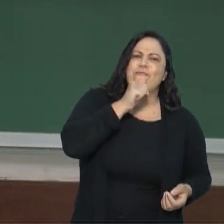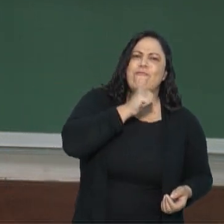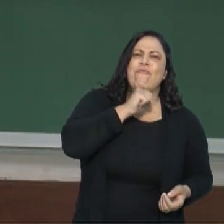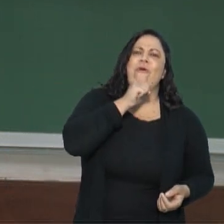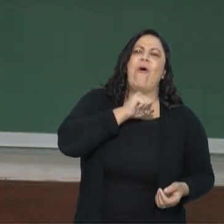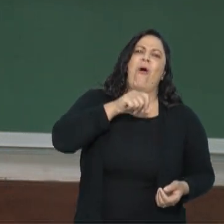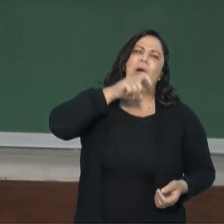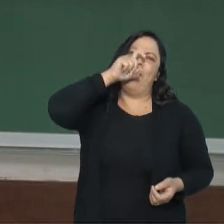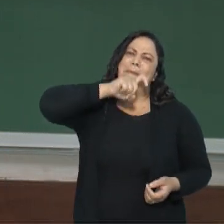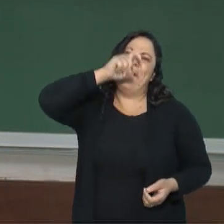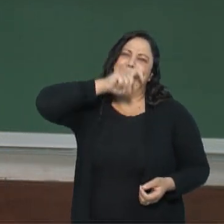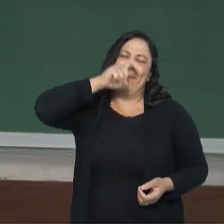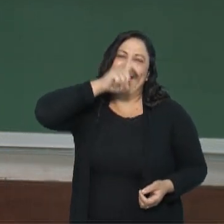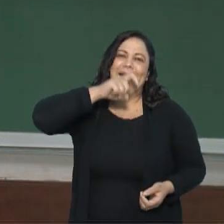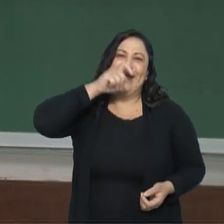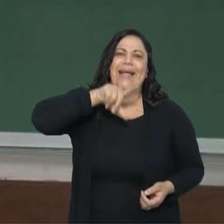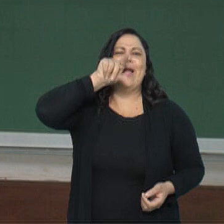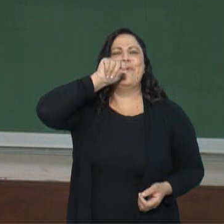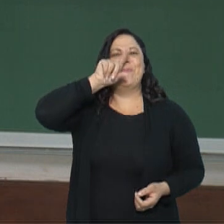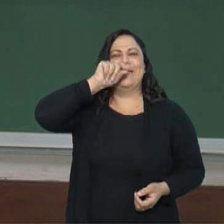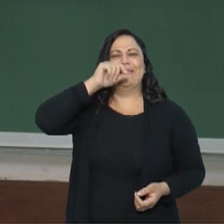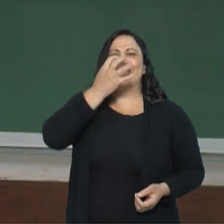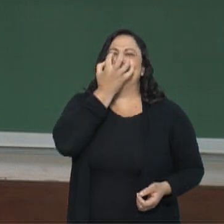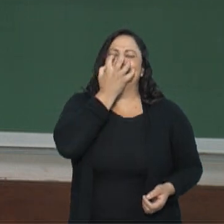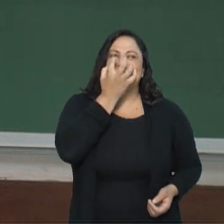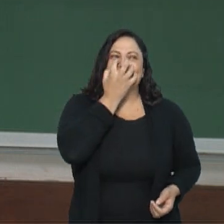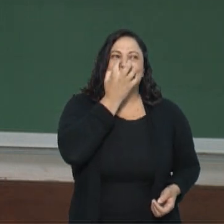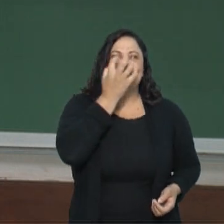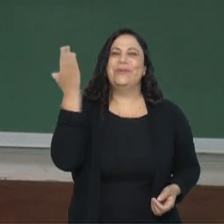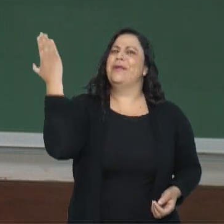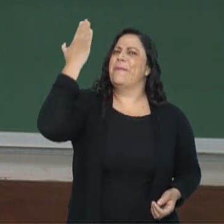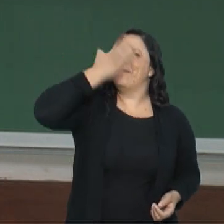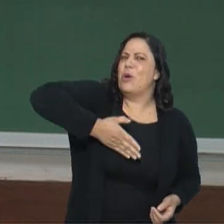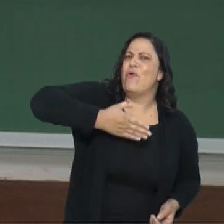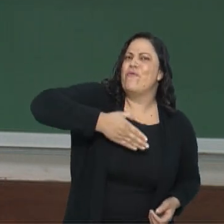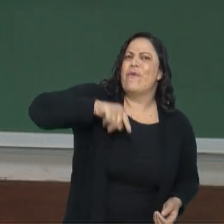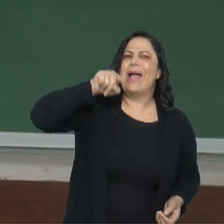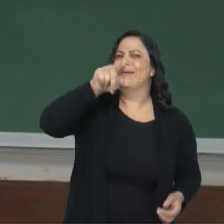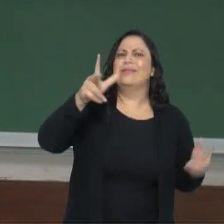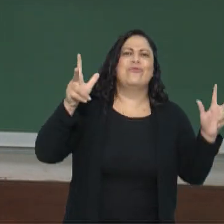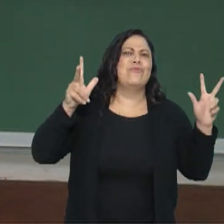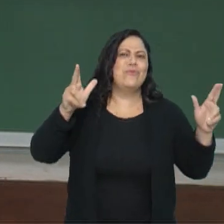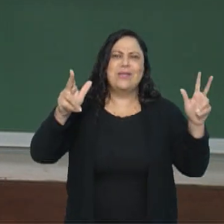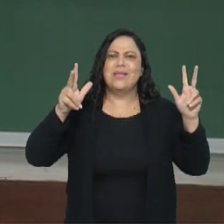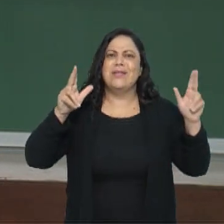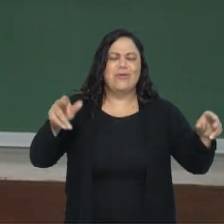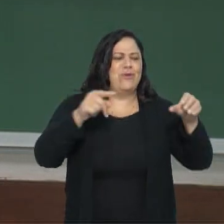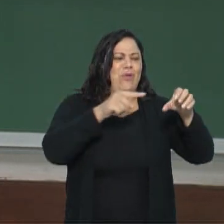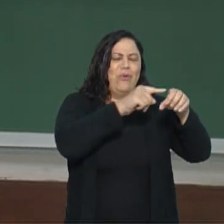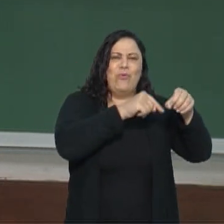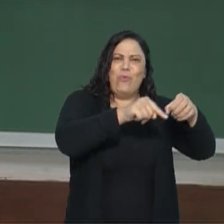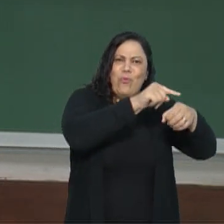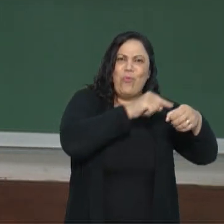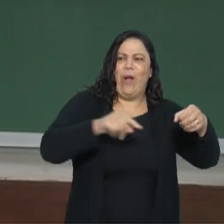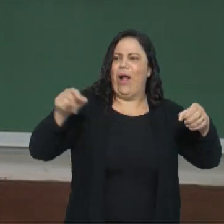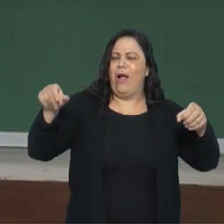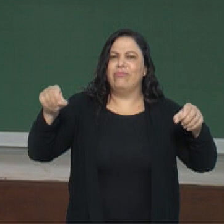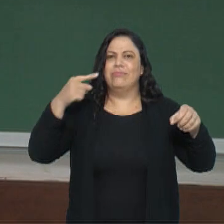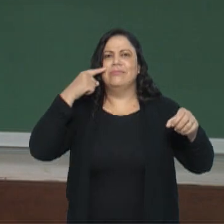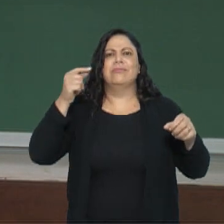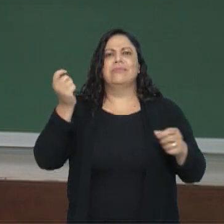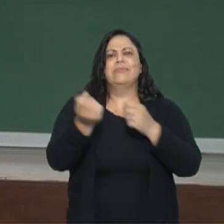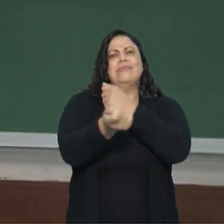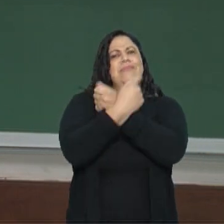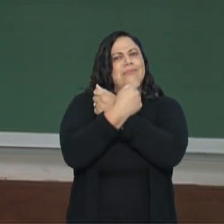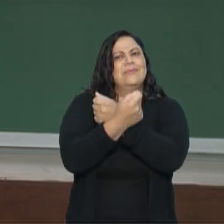o periquito e o cachorro, que eu vou provar para vocês que são do mesmo tamanho. Vocês acreditam? Olha como eu consegui enganar